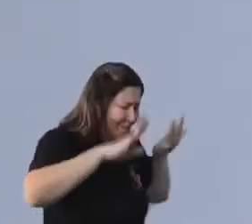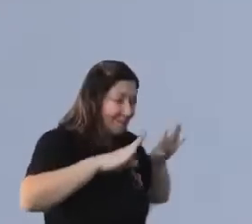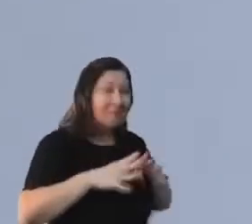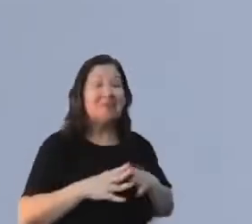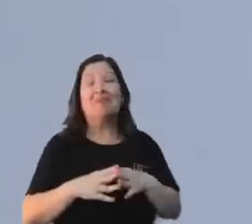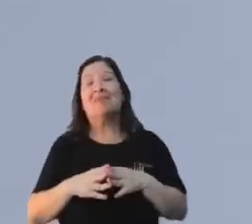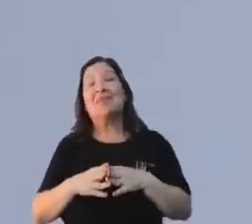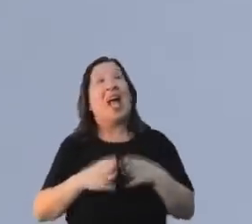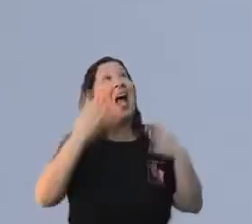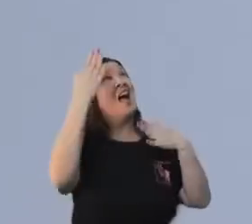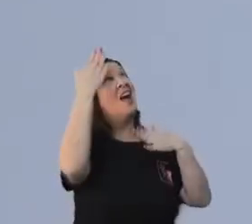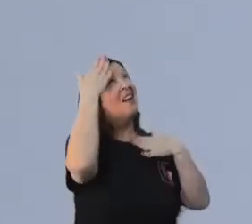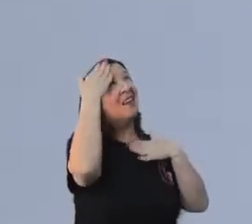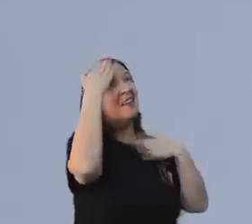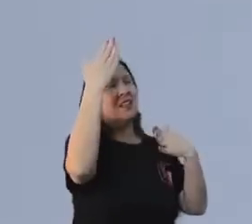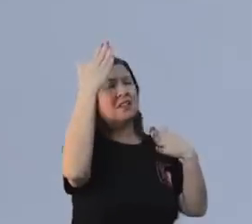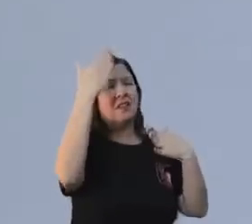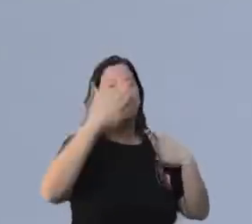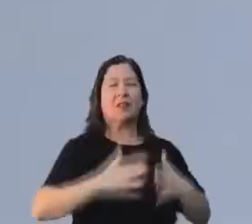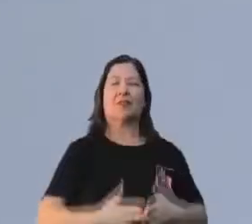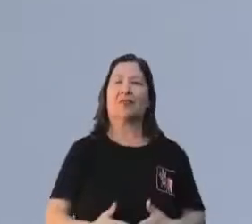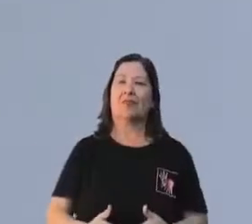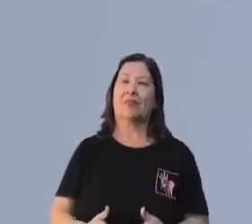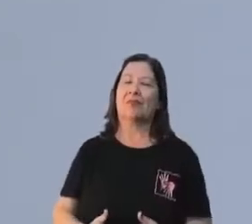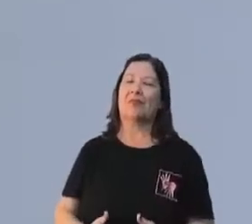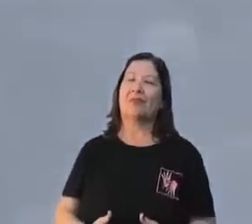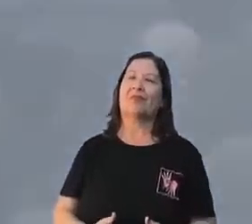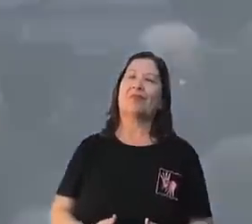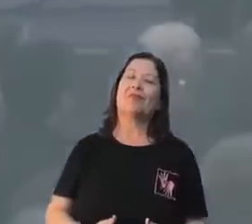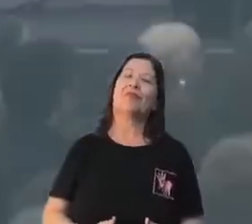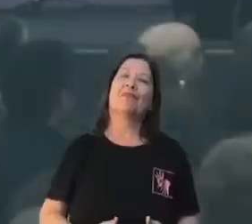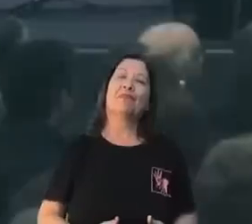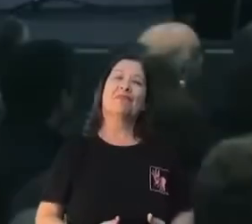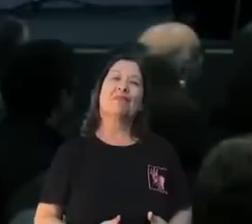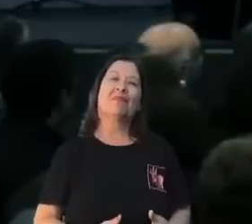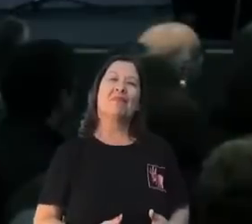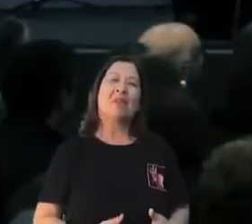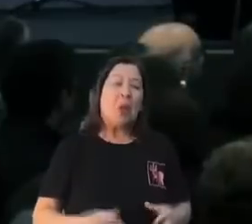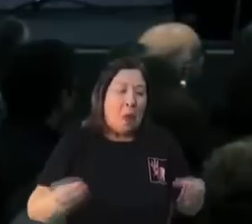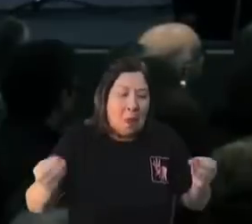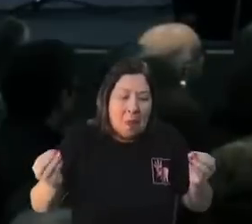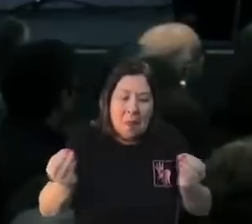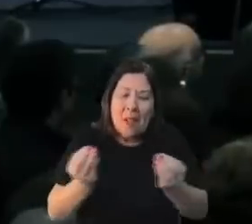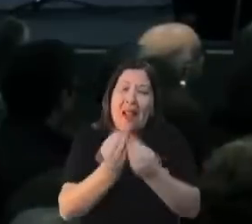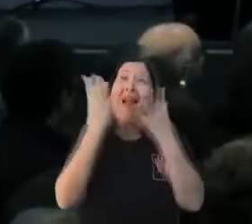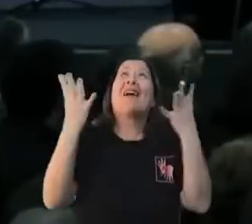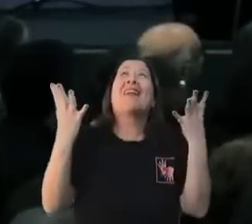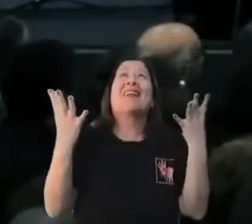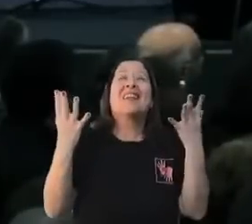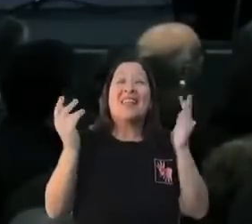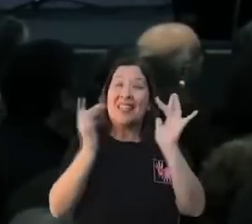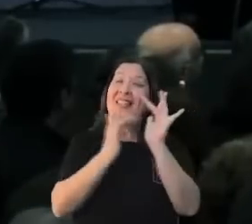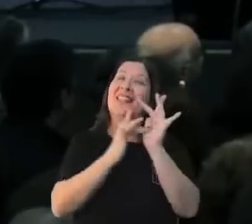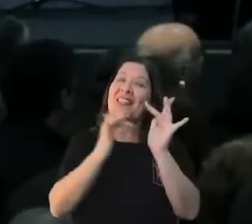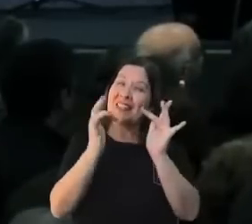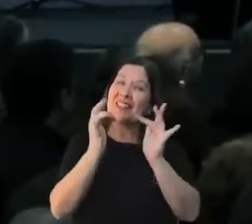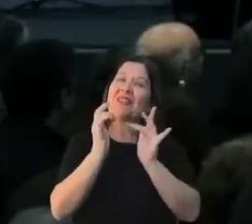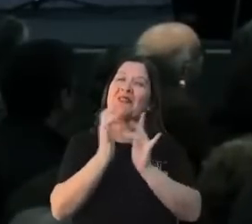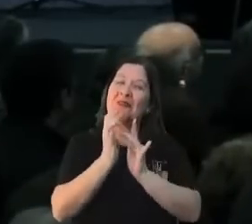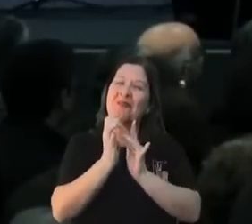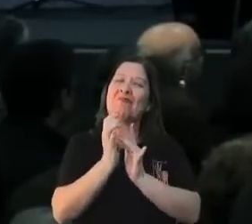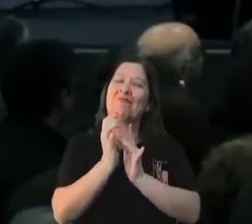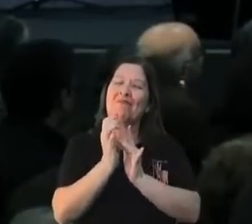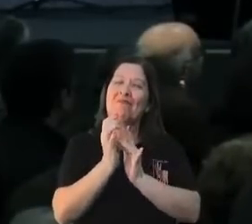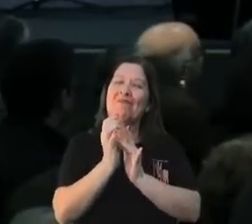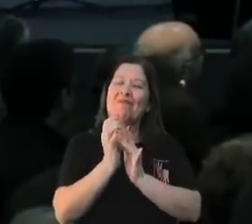agradecer. E agradecer o quê? O maior milagre público de Jesus, a ressurreição de